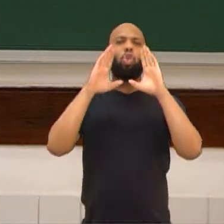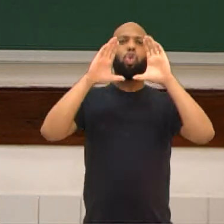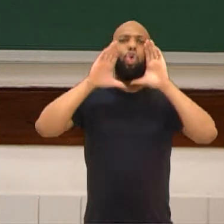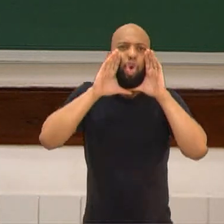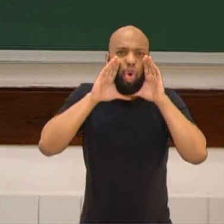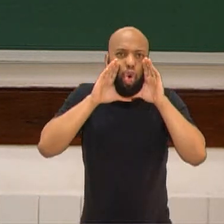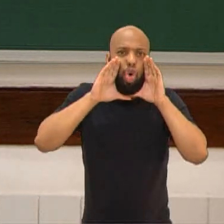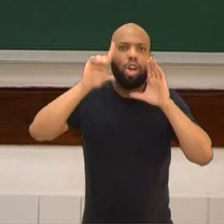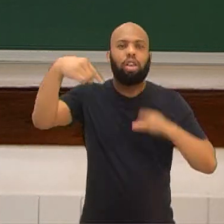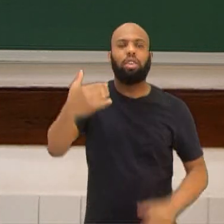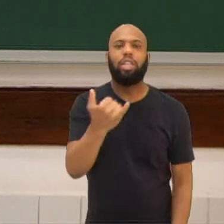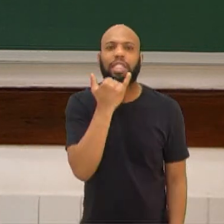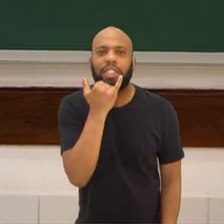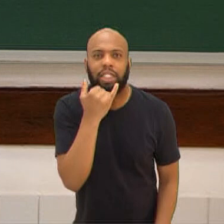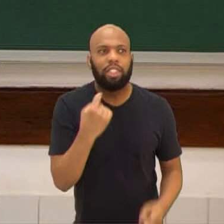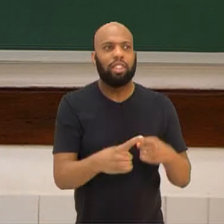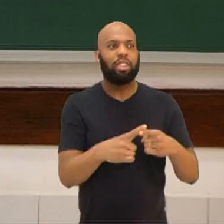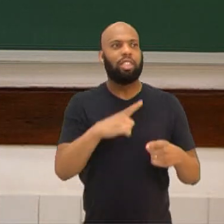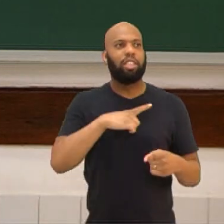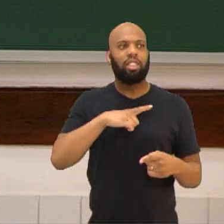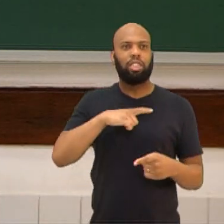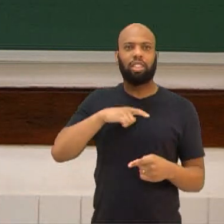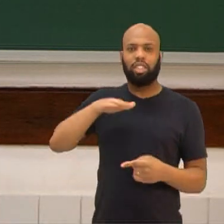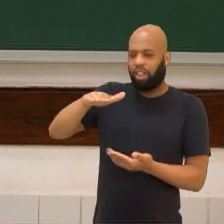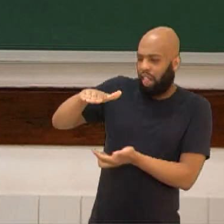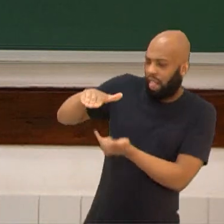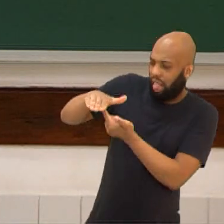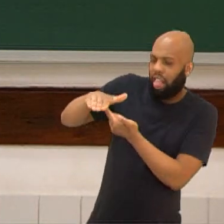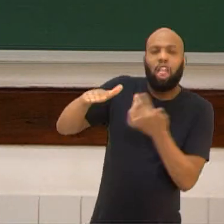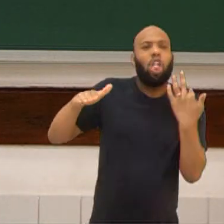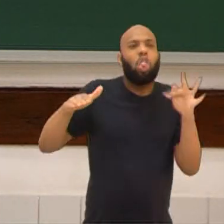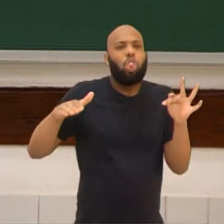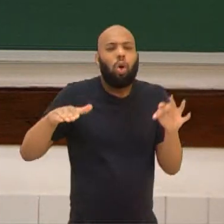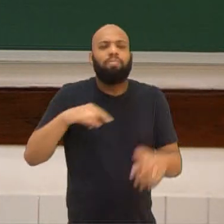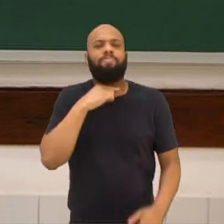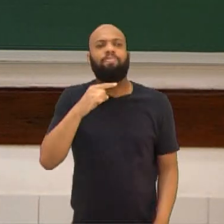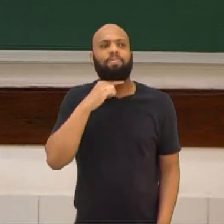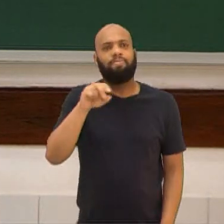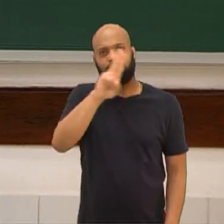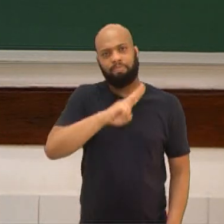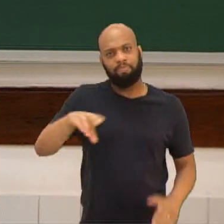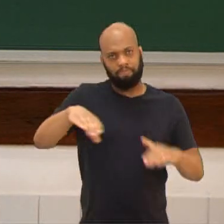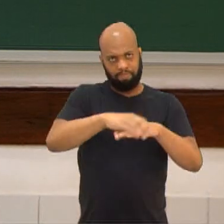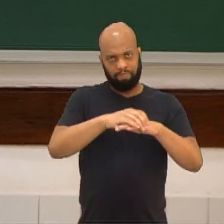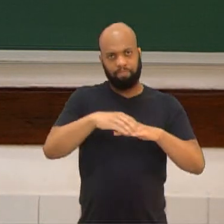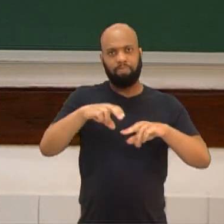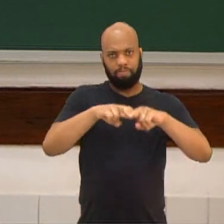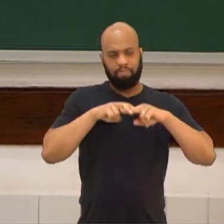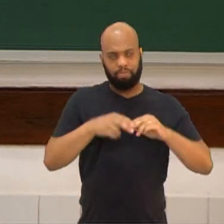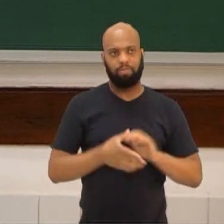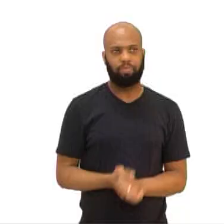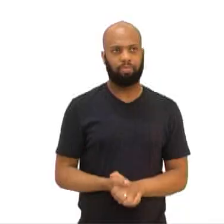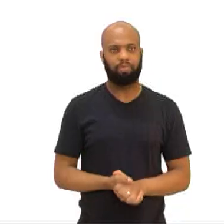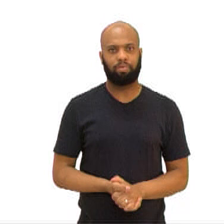mas depois ele pediu desculpa que ele estava com um calo no pé, que ele não podia usar sapato. Só uma curiosidade.